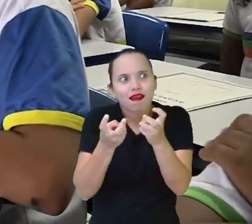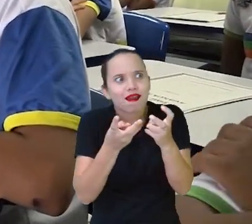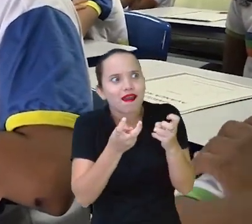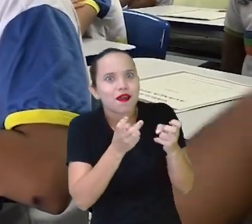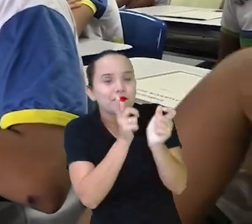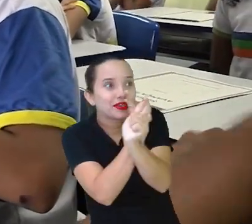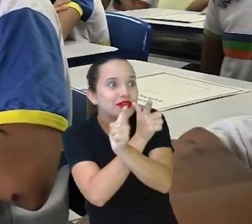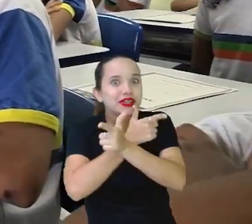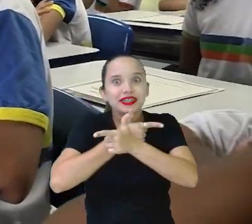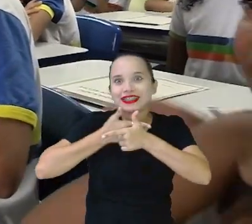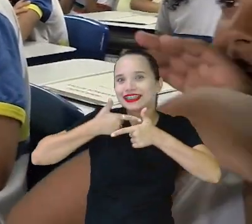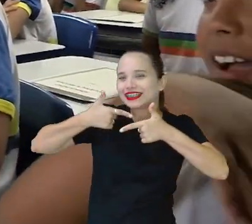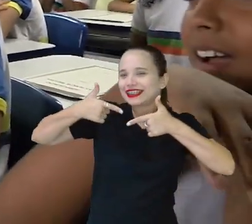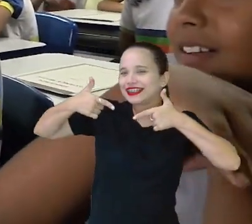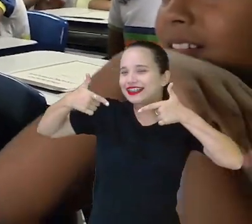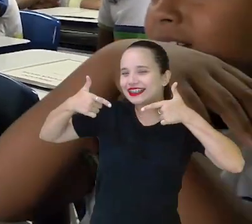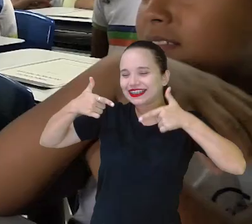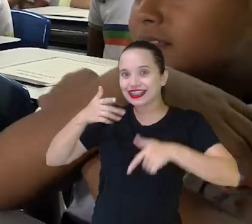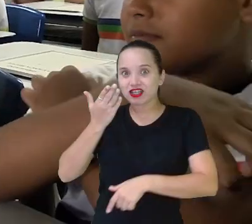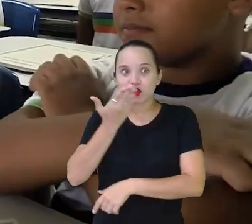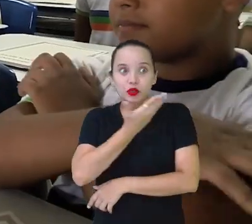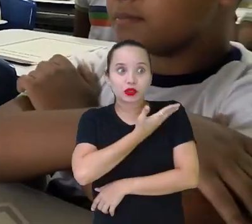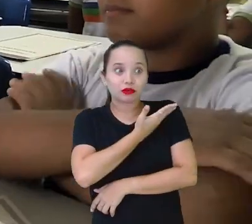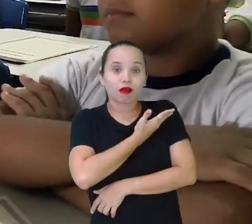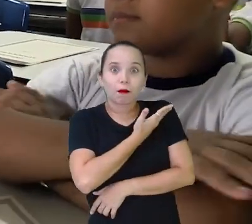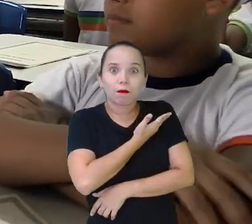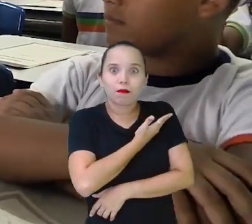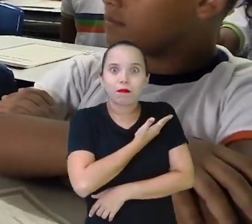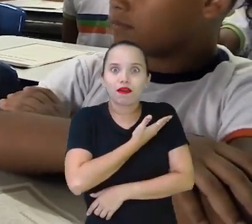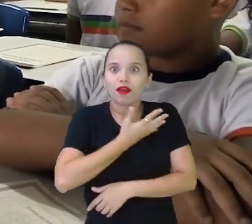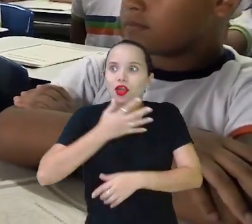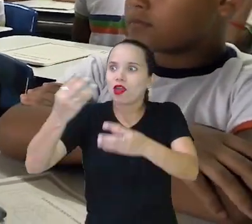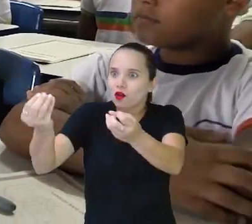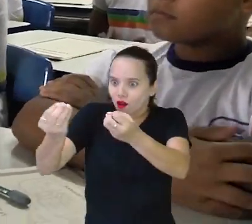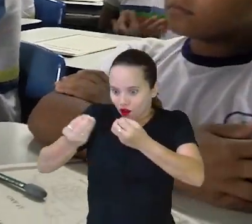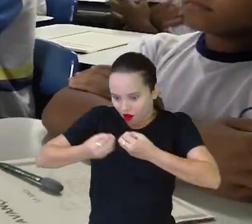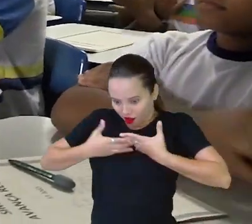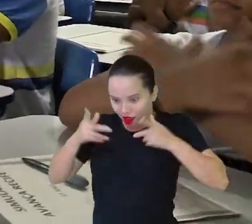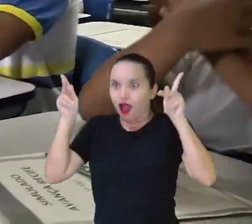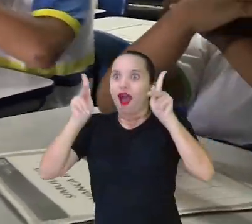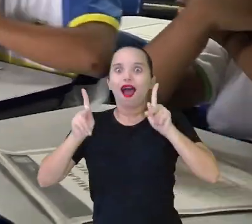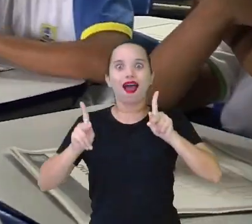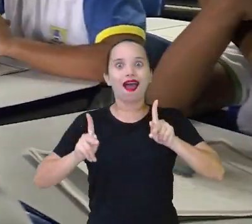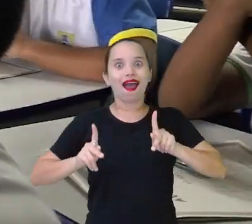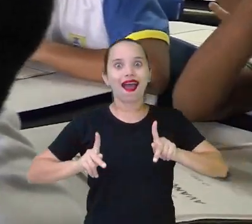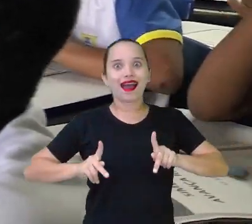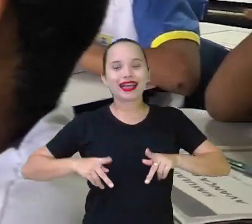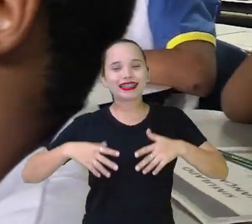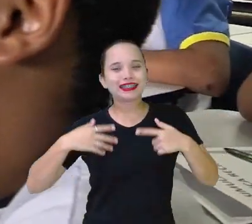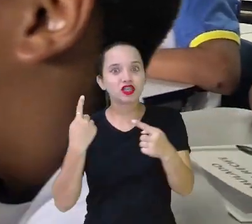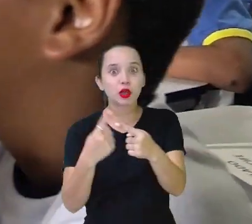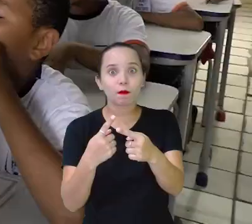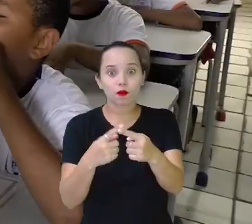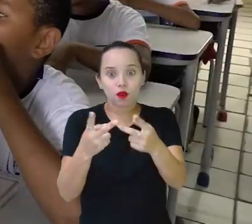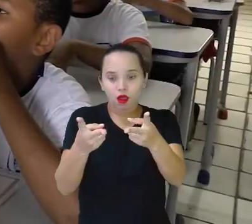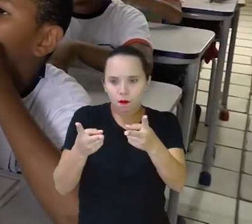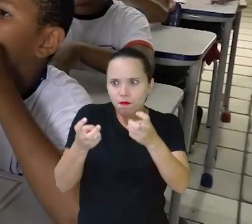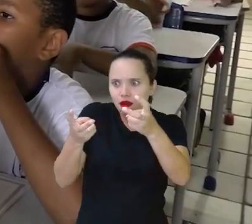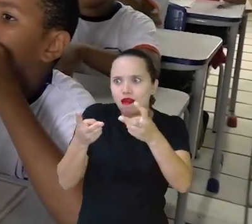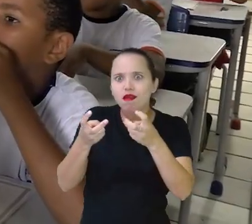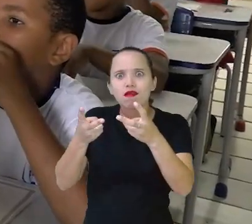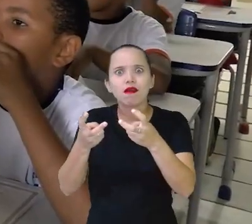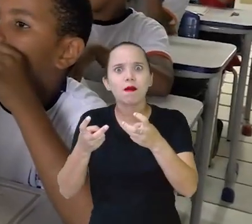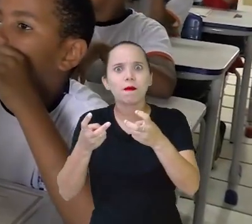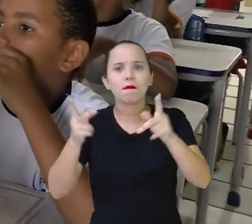sorriso dos amigos transmitia paz, pois percebeu que